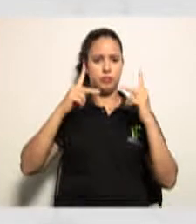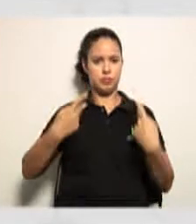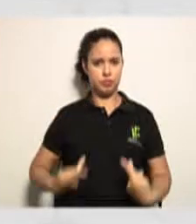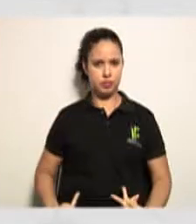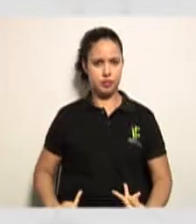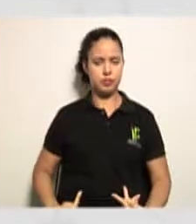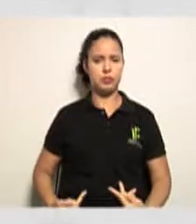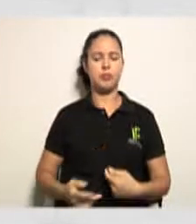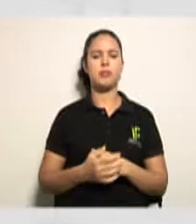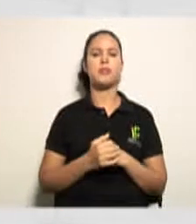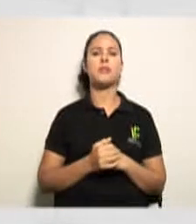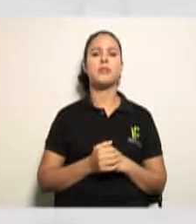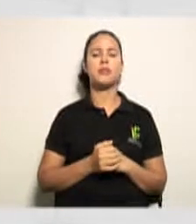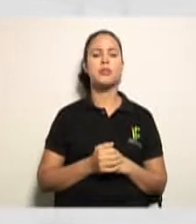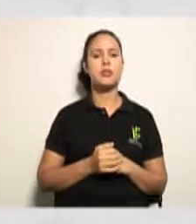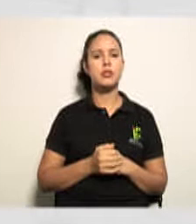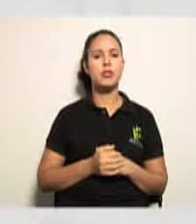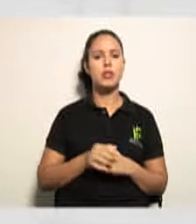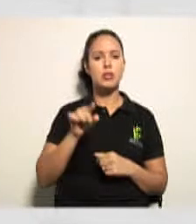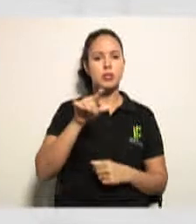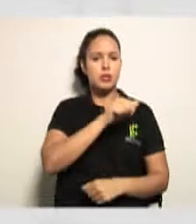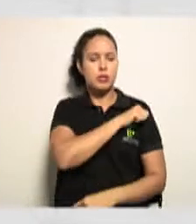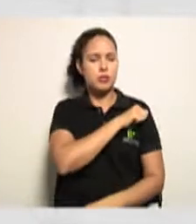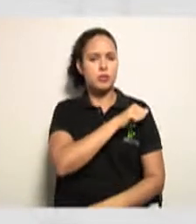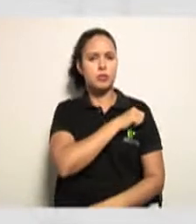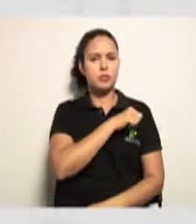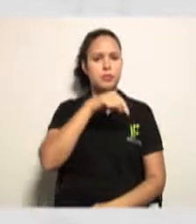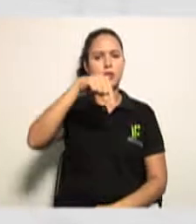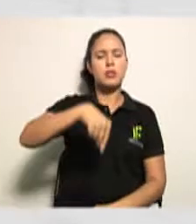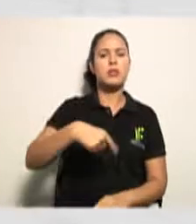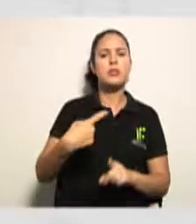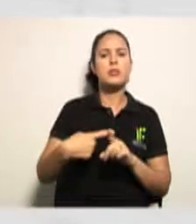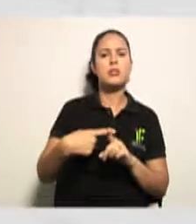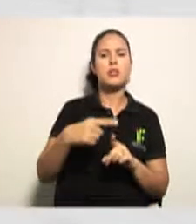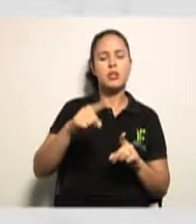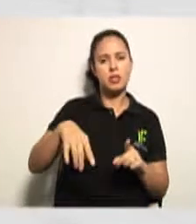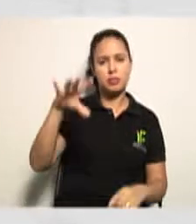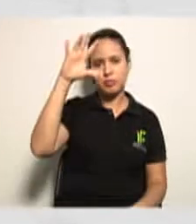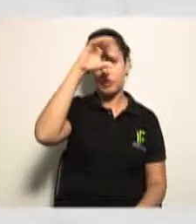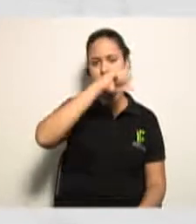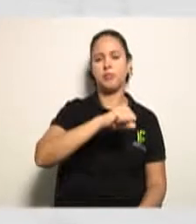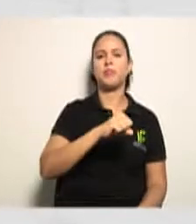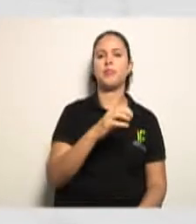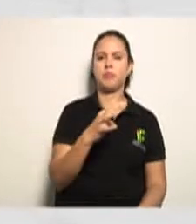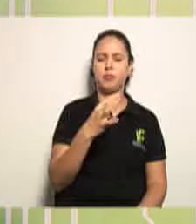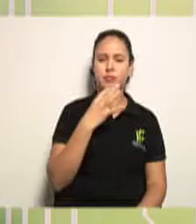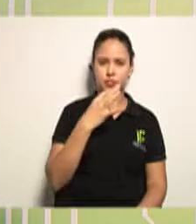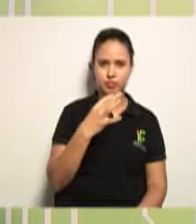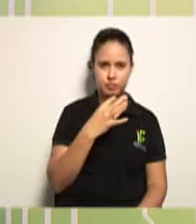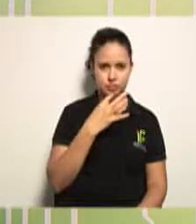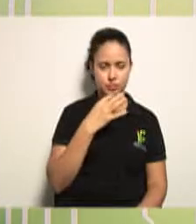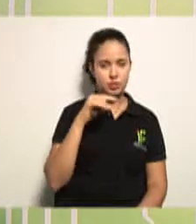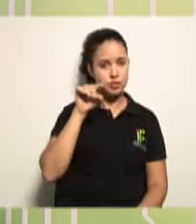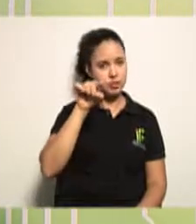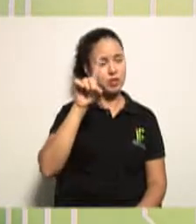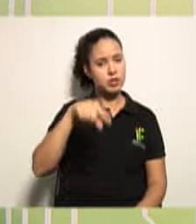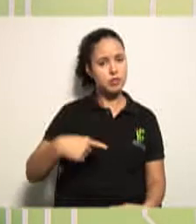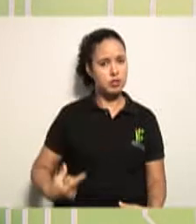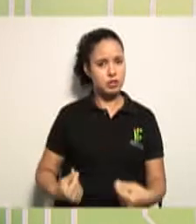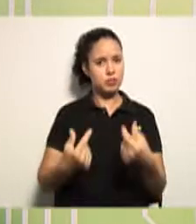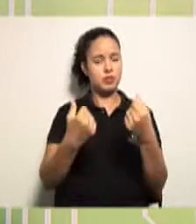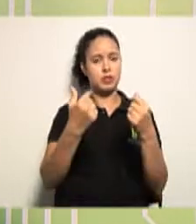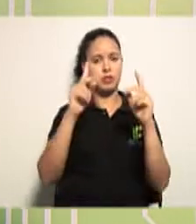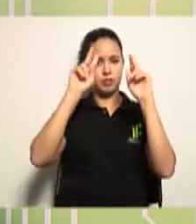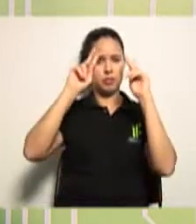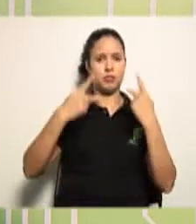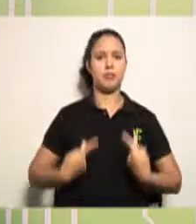conhecimento para se preparar para atuar nas áreas das cooperativas. Então, você já é um capital humano, você já